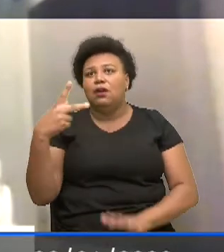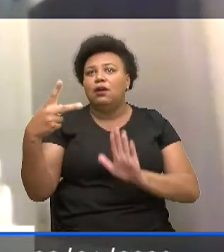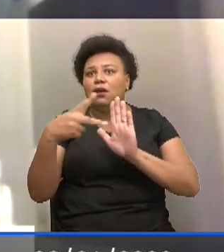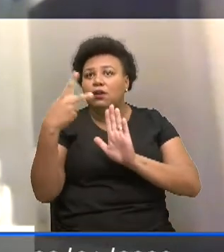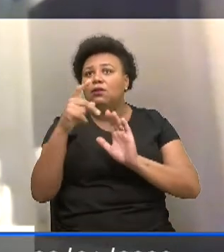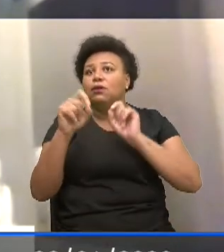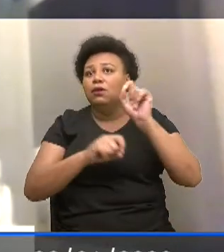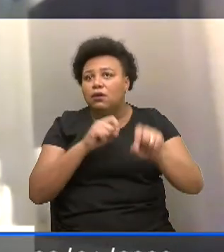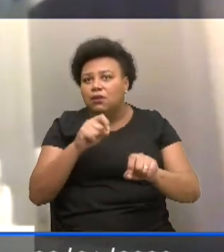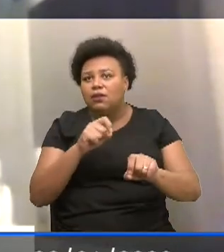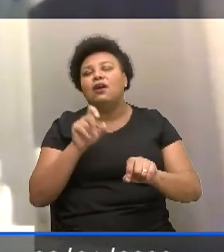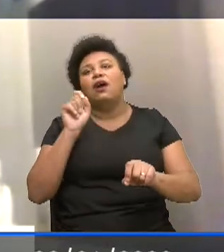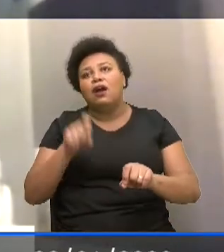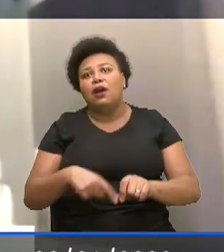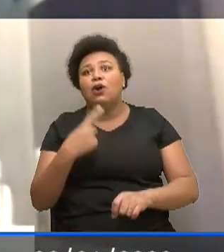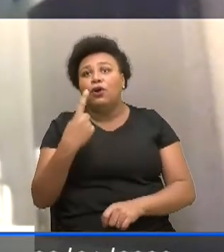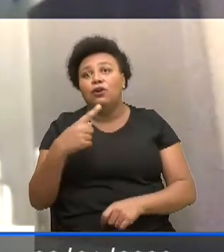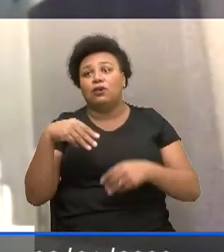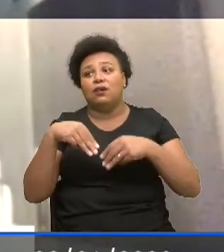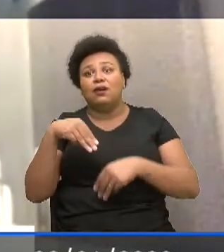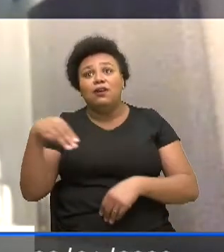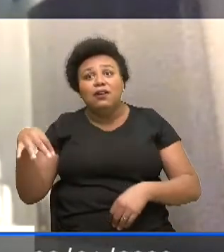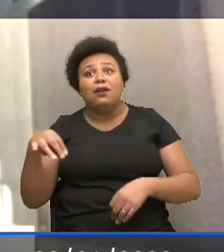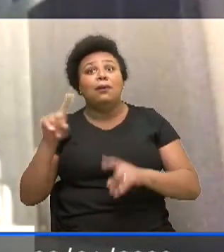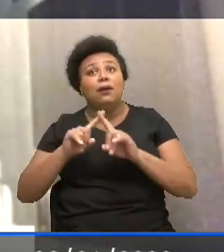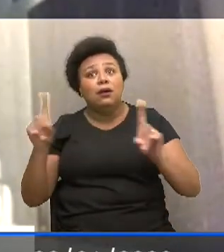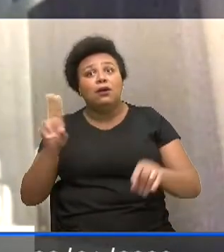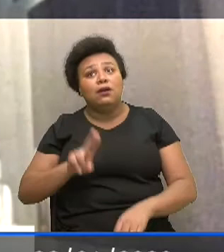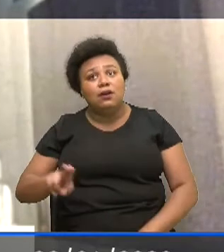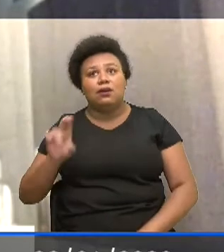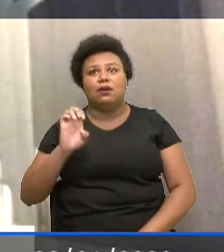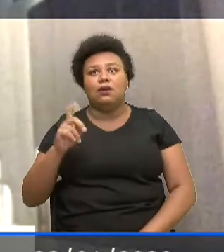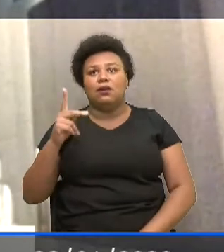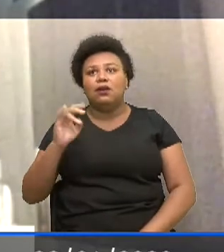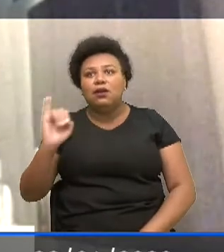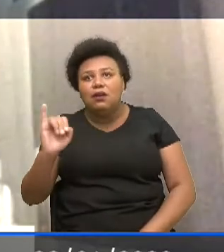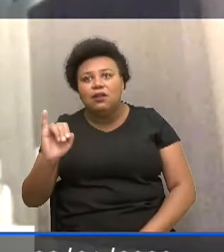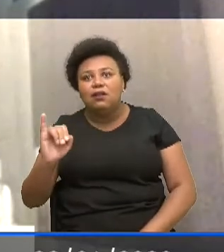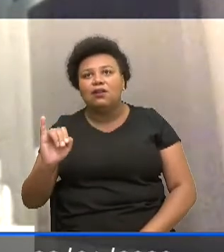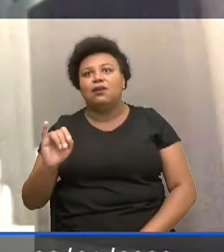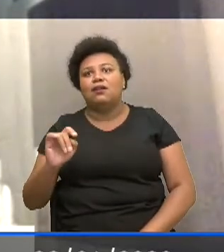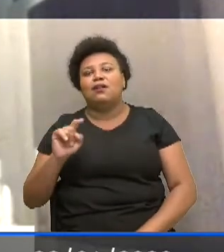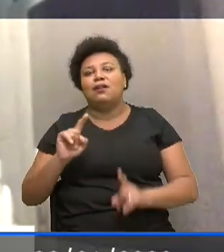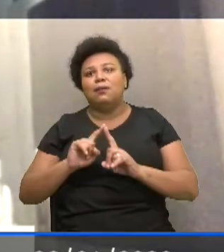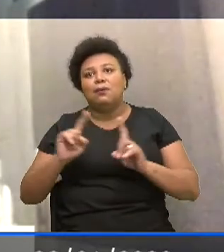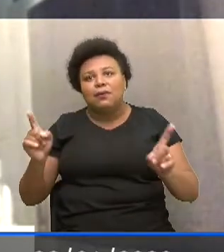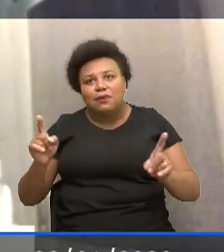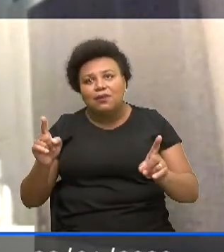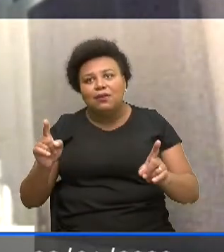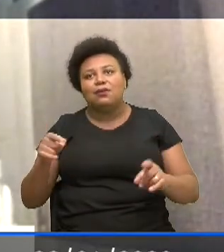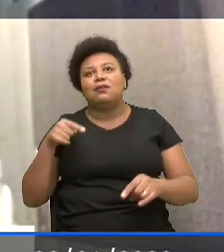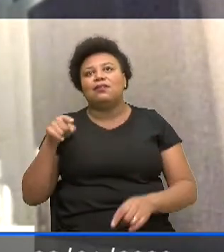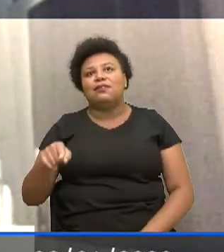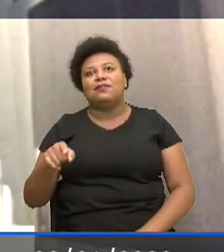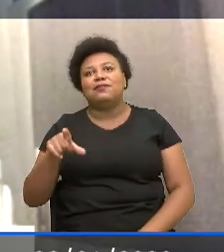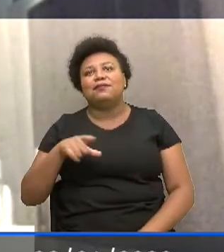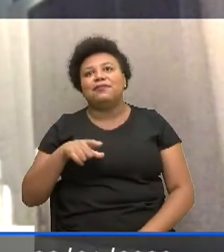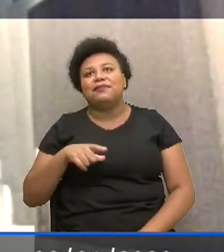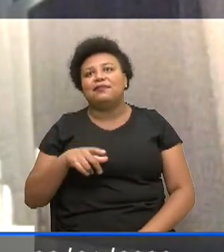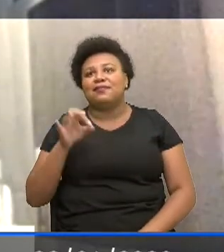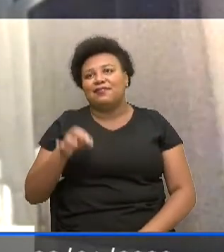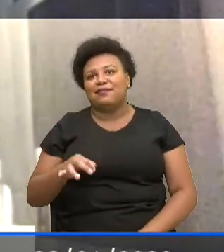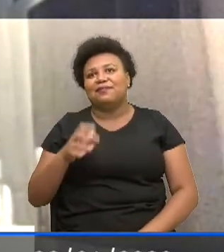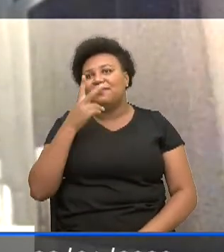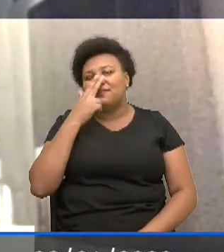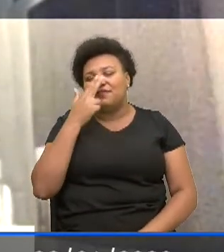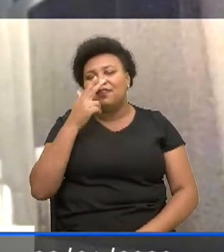é 1 metro, desde que tenha EPI ou anteparo, mas a redação parece permitir que, quando utilizados anteparos